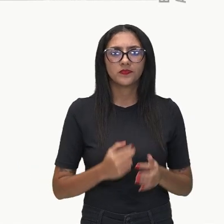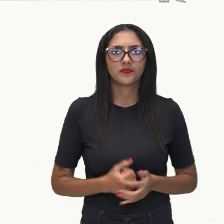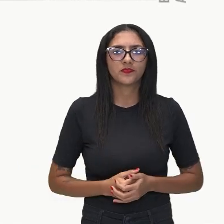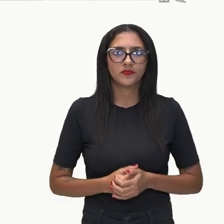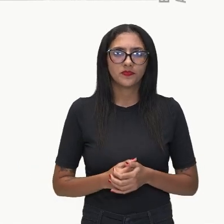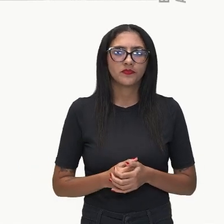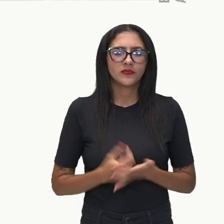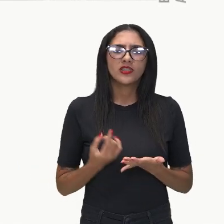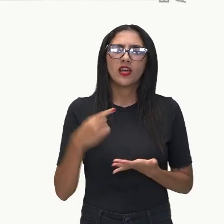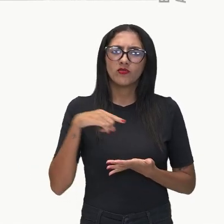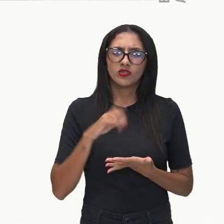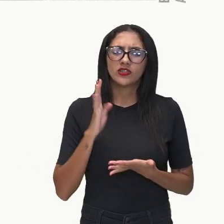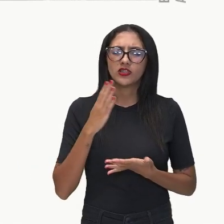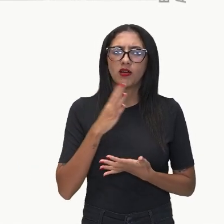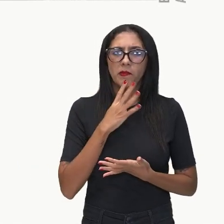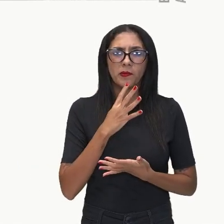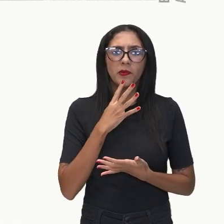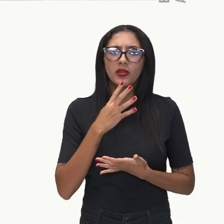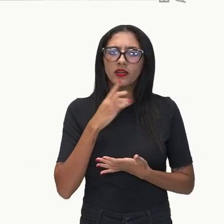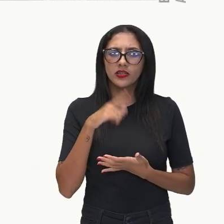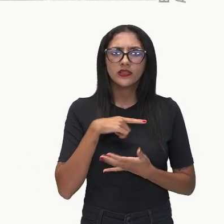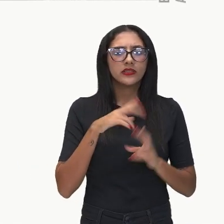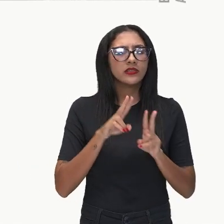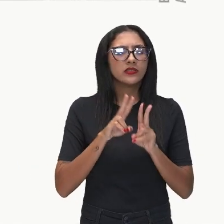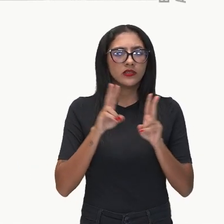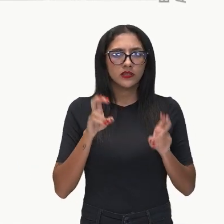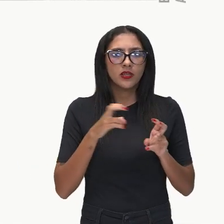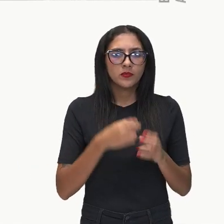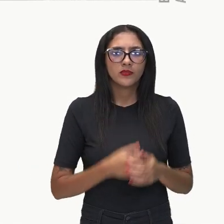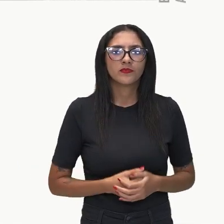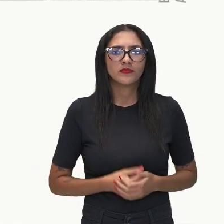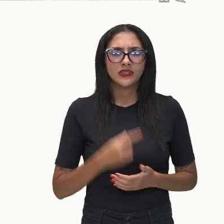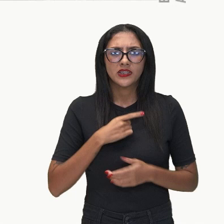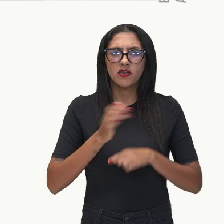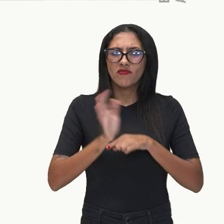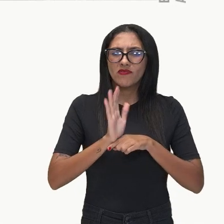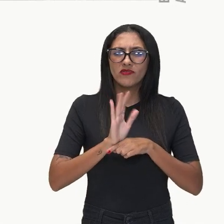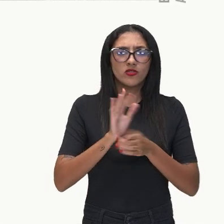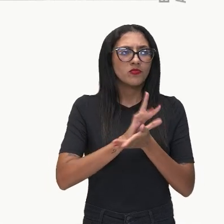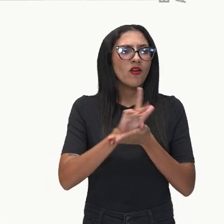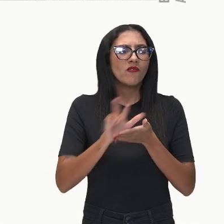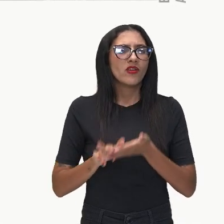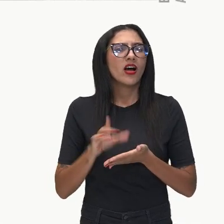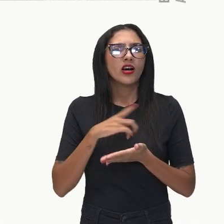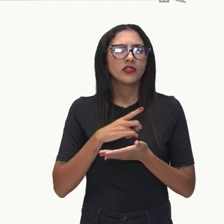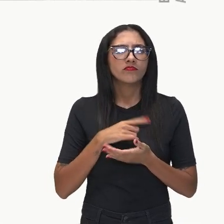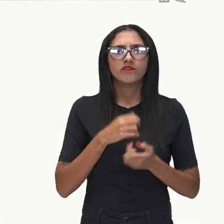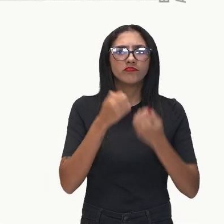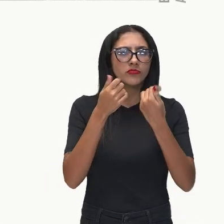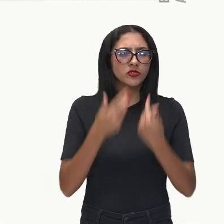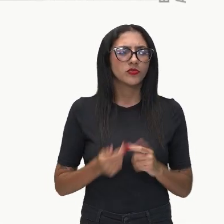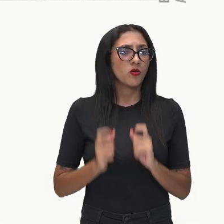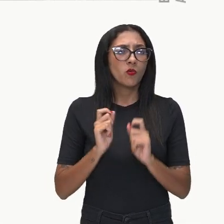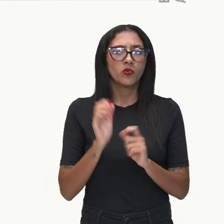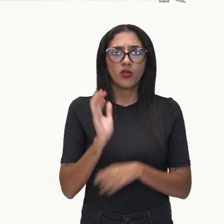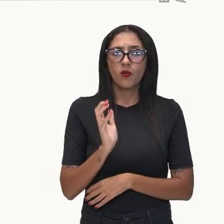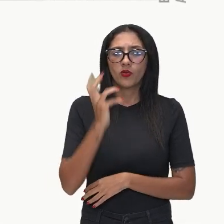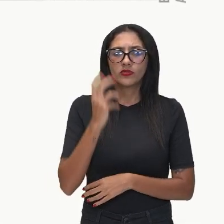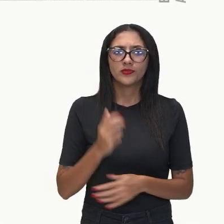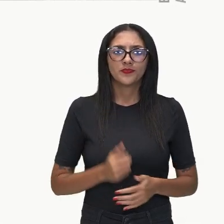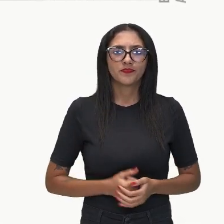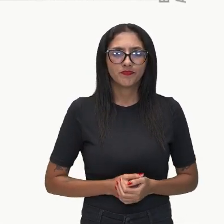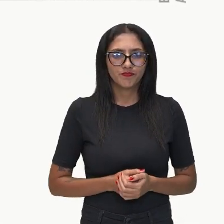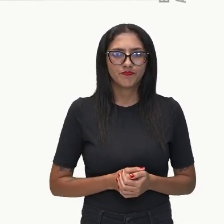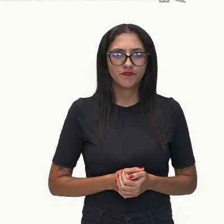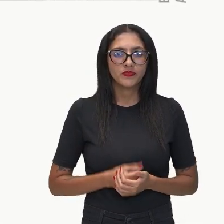deve ter visto aí muita coisa a respeito disso, inclusive temos filmes que relatam perfeitamente o que acontecia lá. No dia